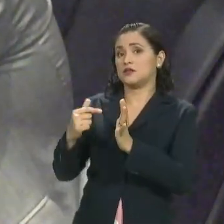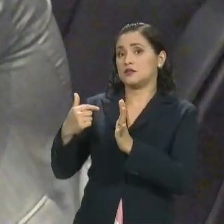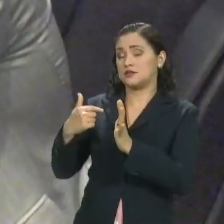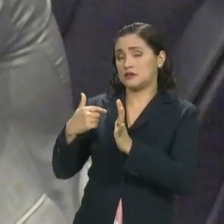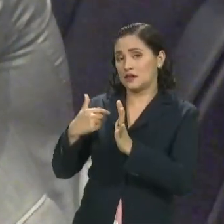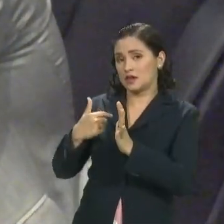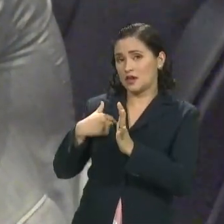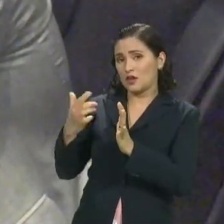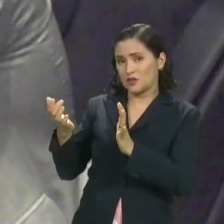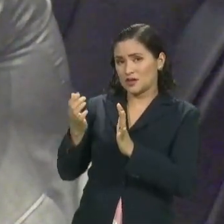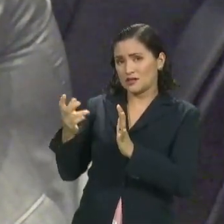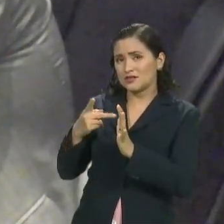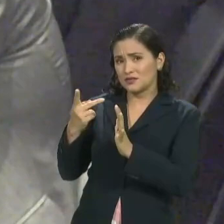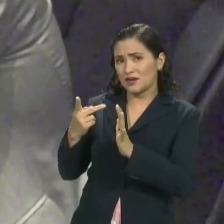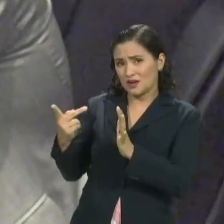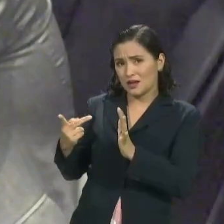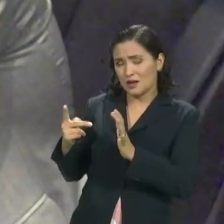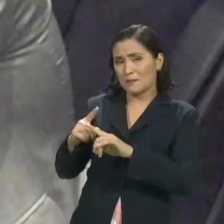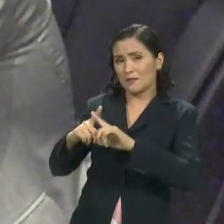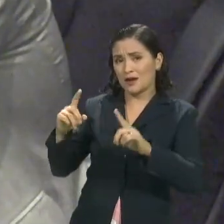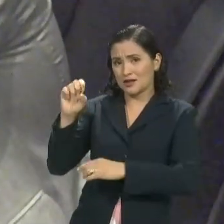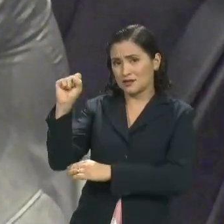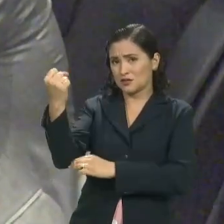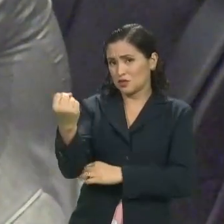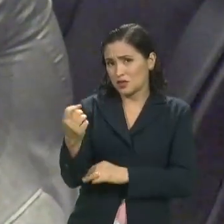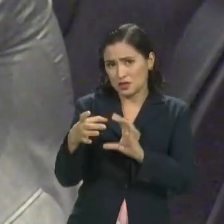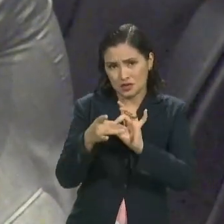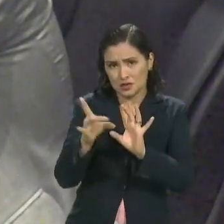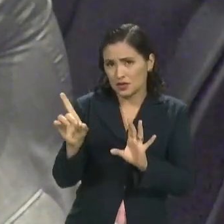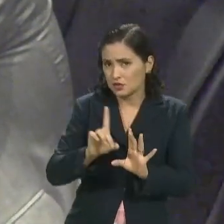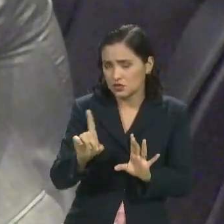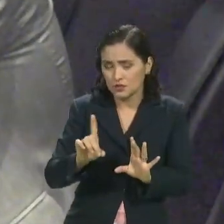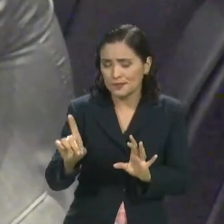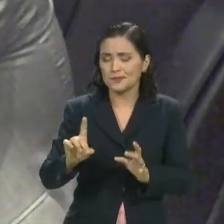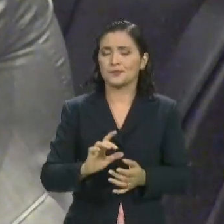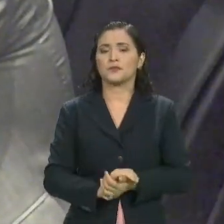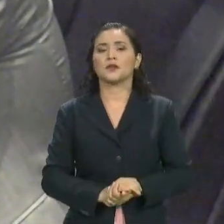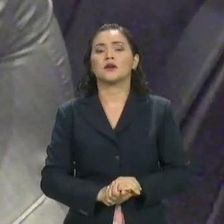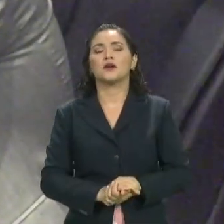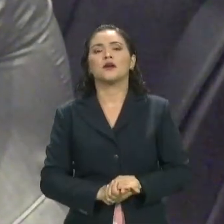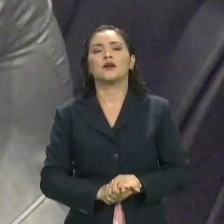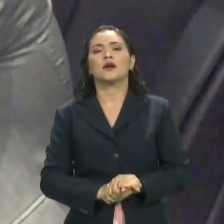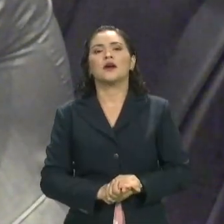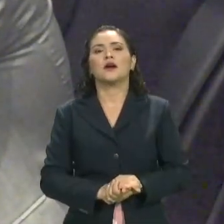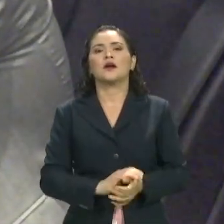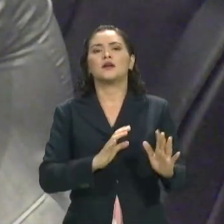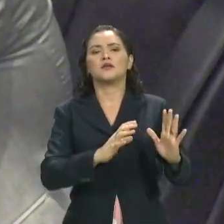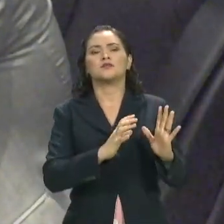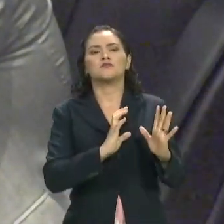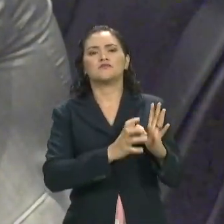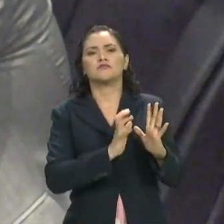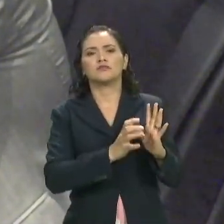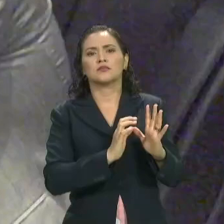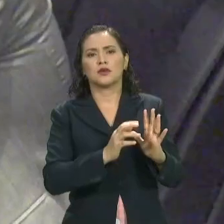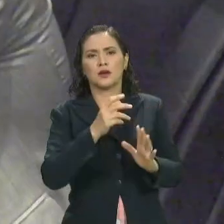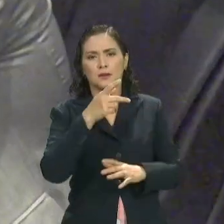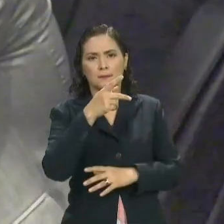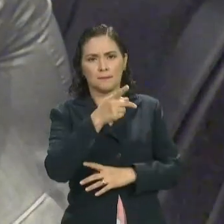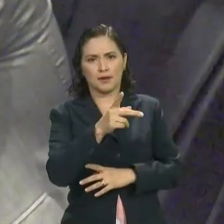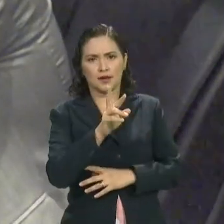tribuna, em relação ao Partido Republicanos, que apenas o deputado Fábio Macedo deu entrada na retirada